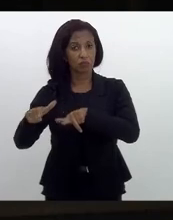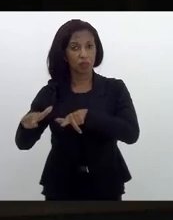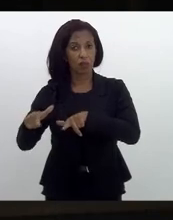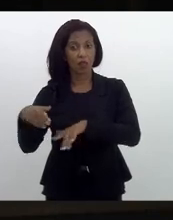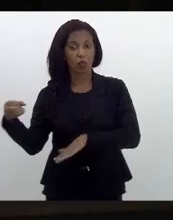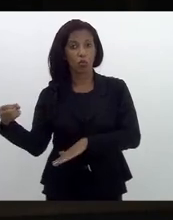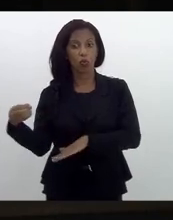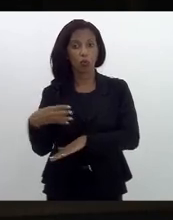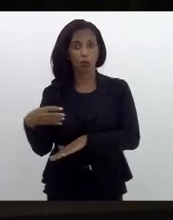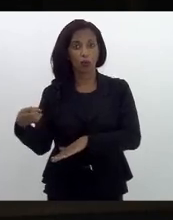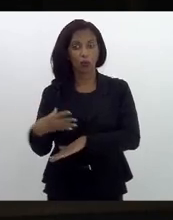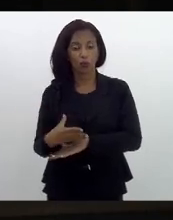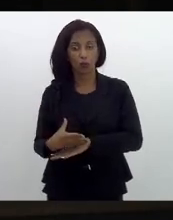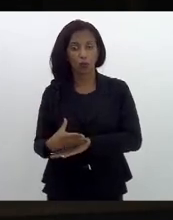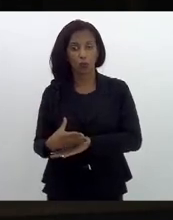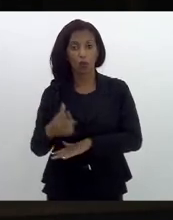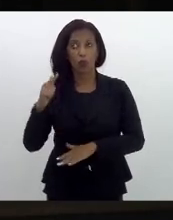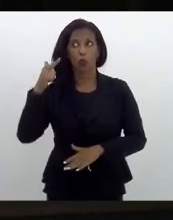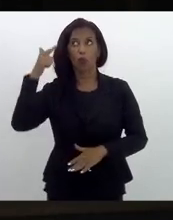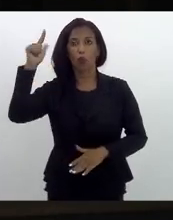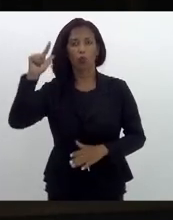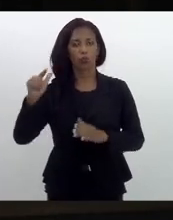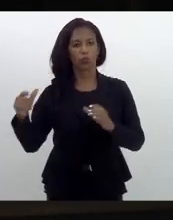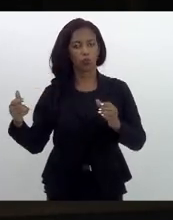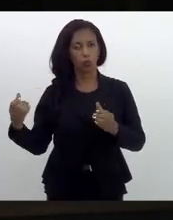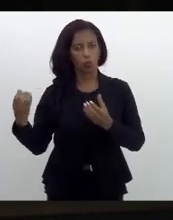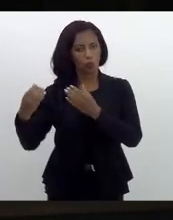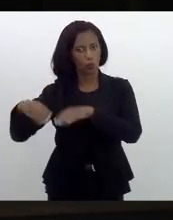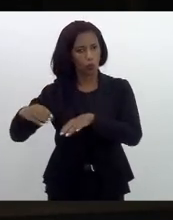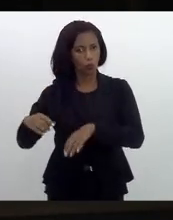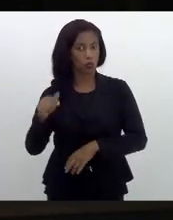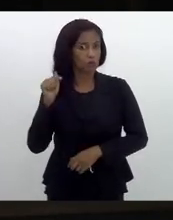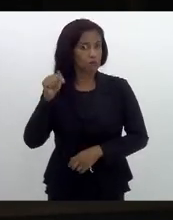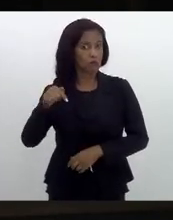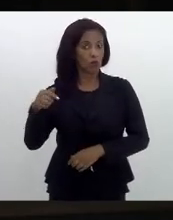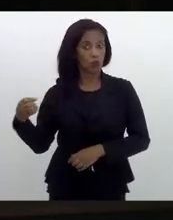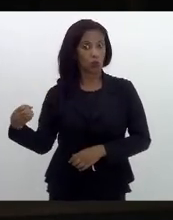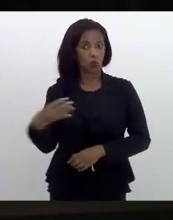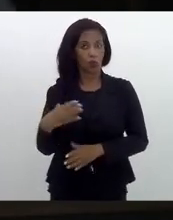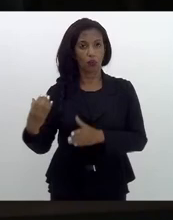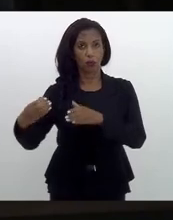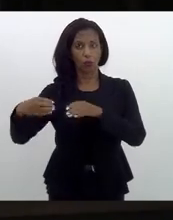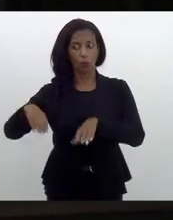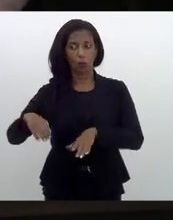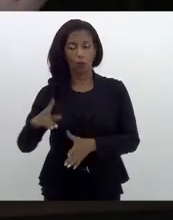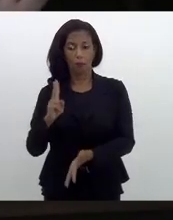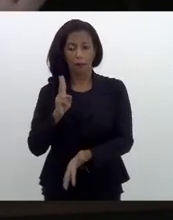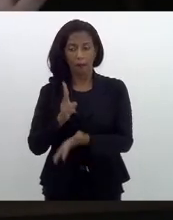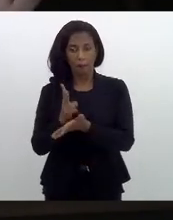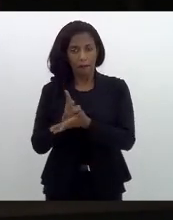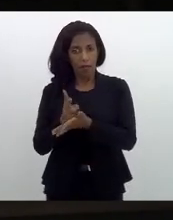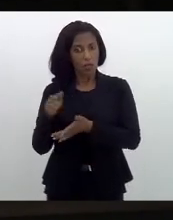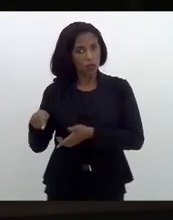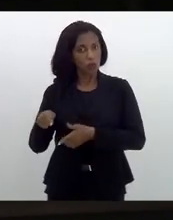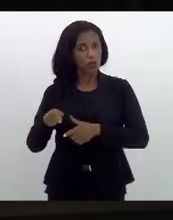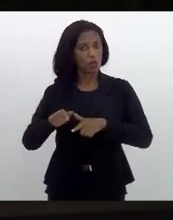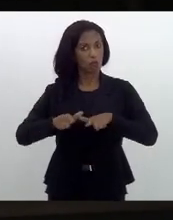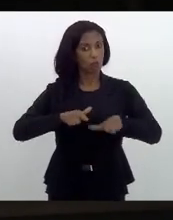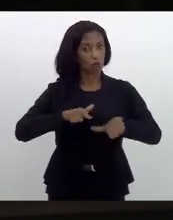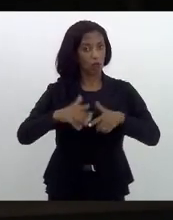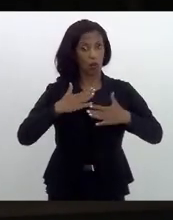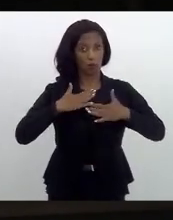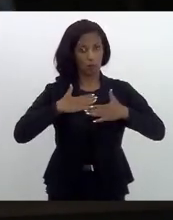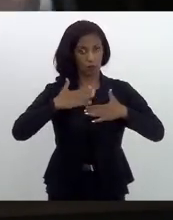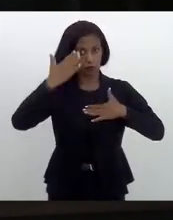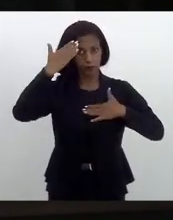novo, é um outro concurso. E se neste novo concurso, ainda que servidor, no meu